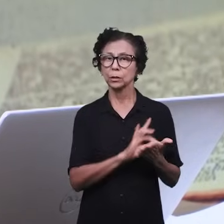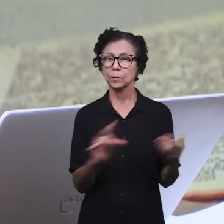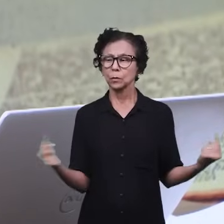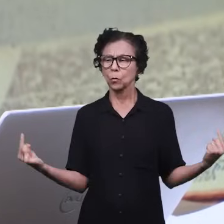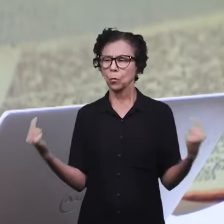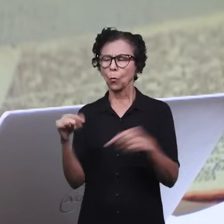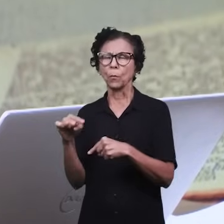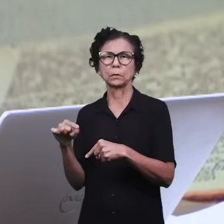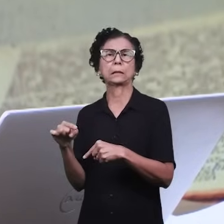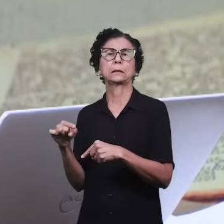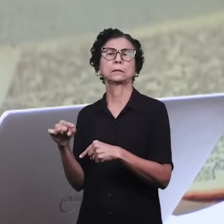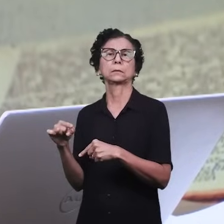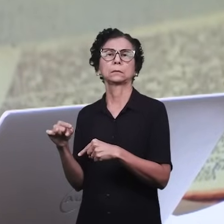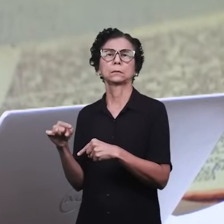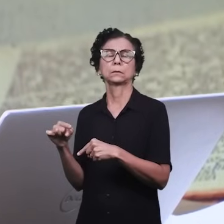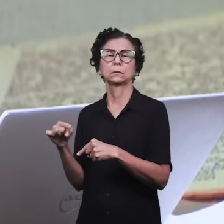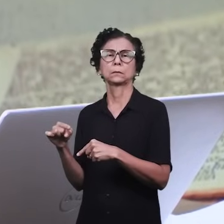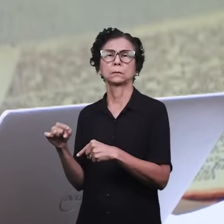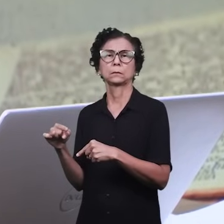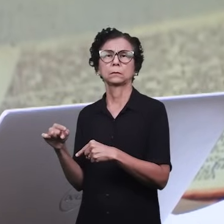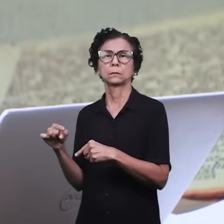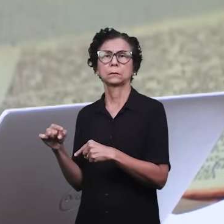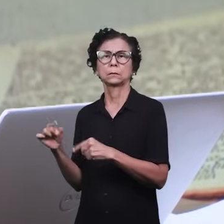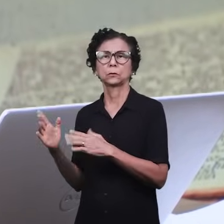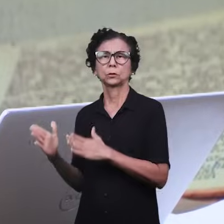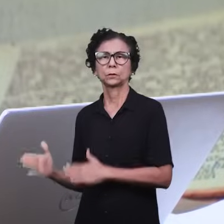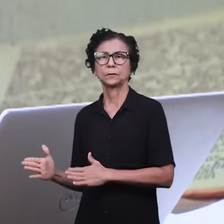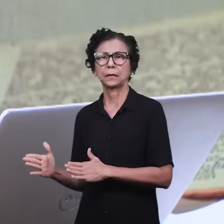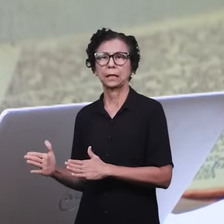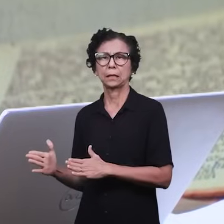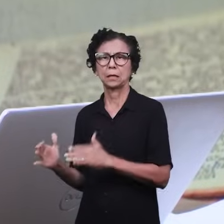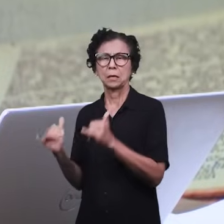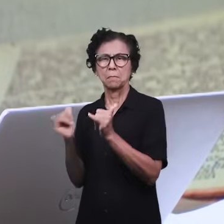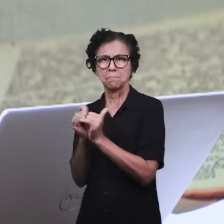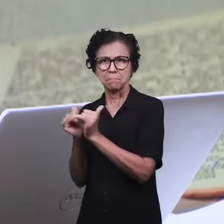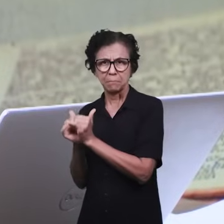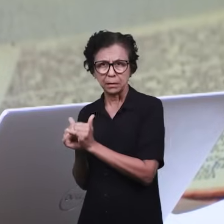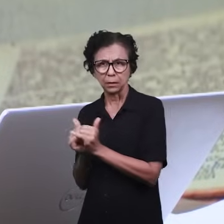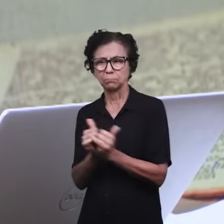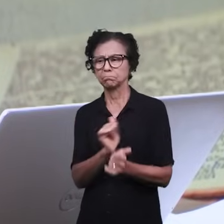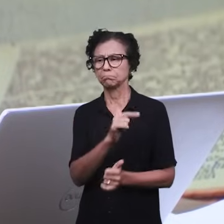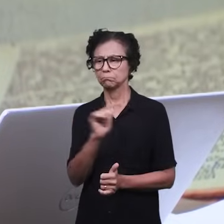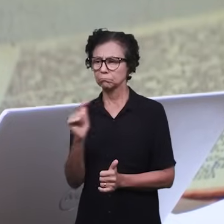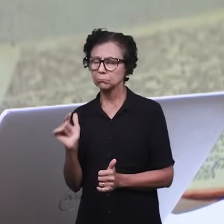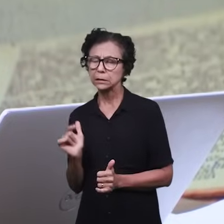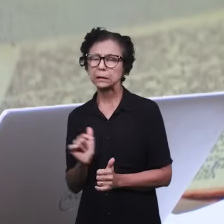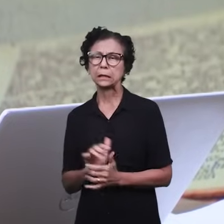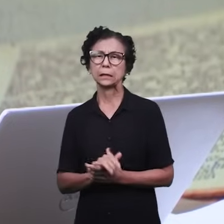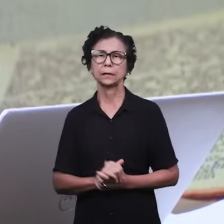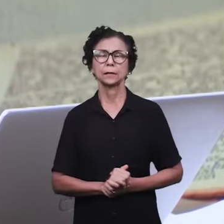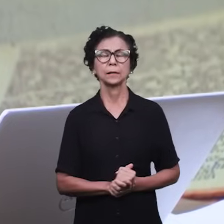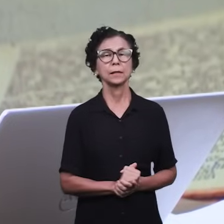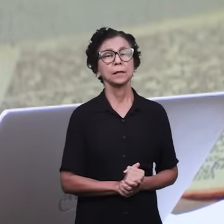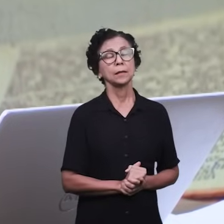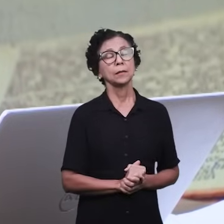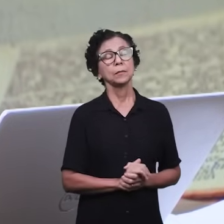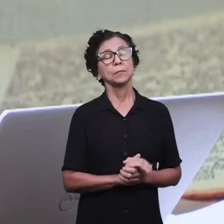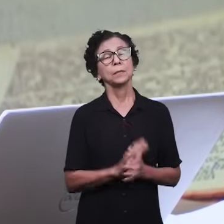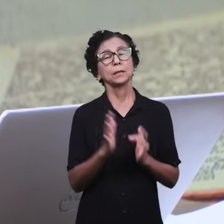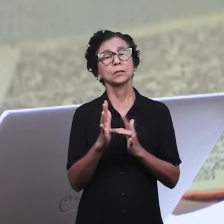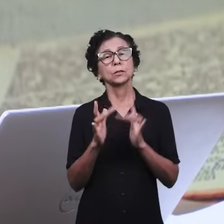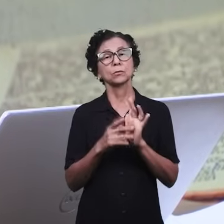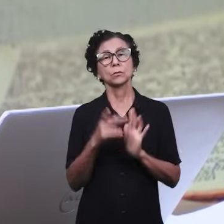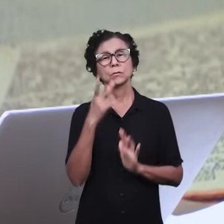Jesus deixou uma palavra que nem as portas do inferno prevaleceria contra a igreja. A igreja ia resistir a todos os tempos, a todos os